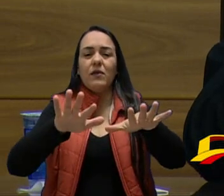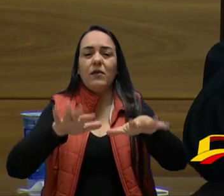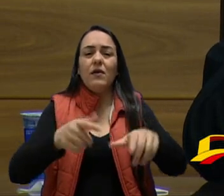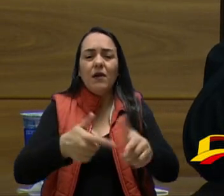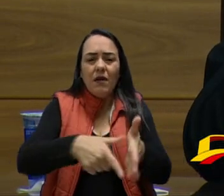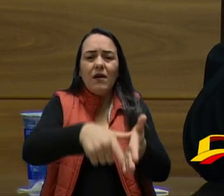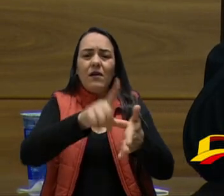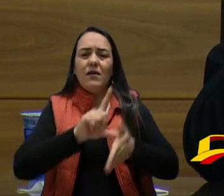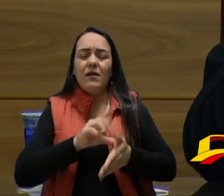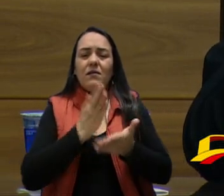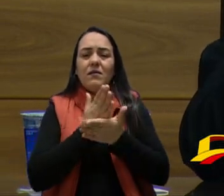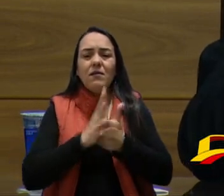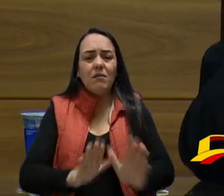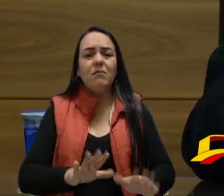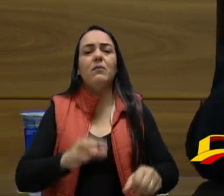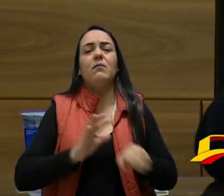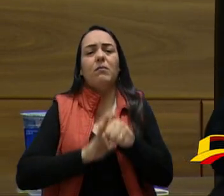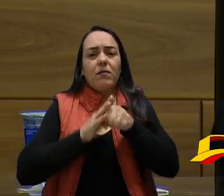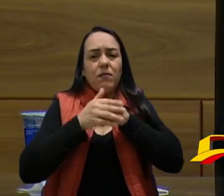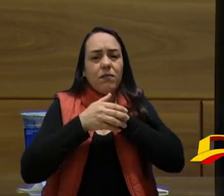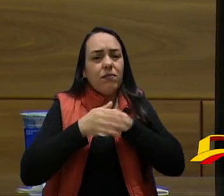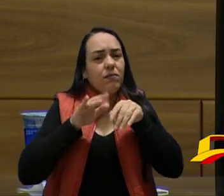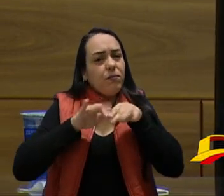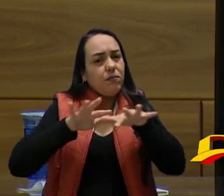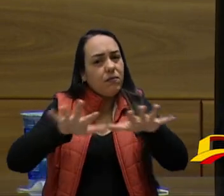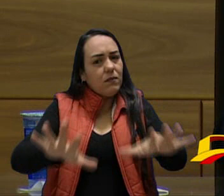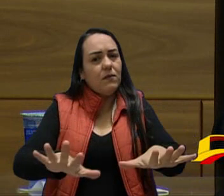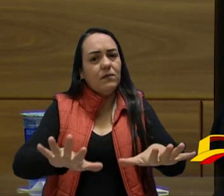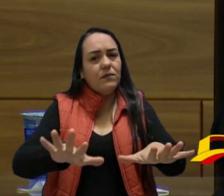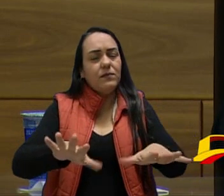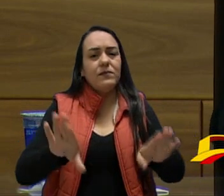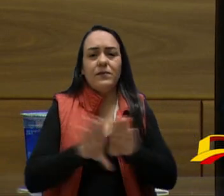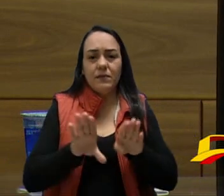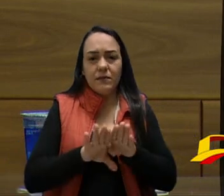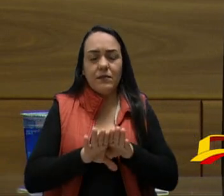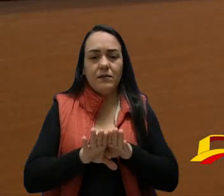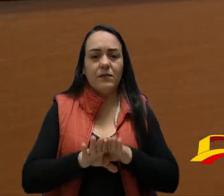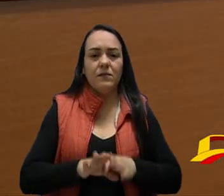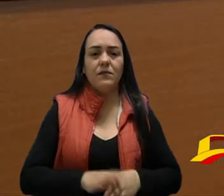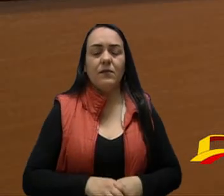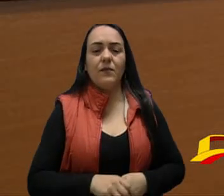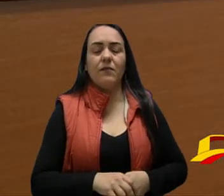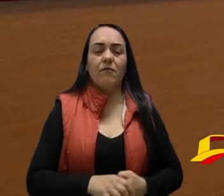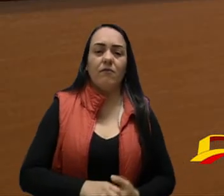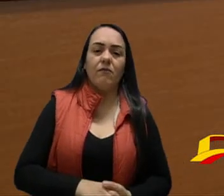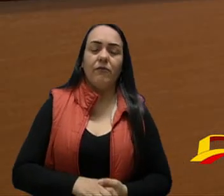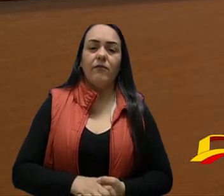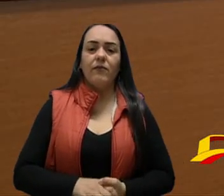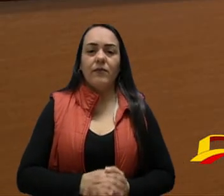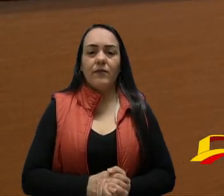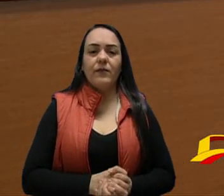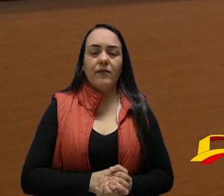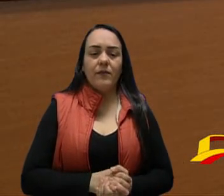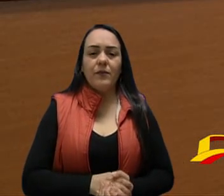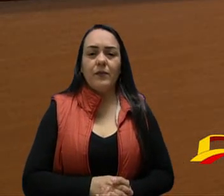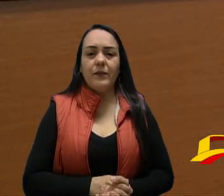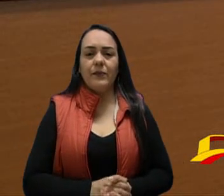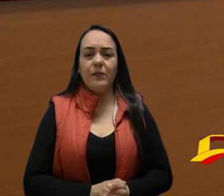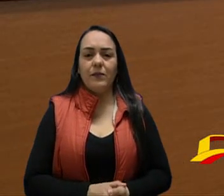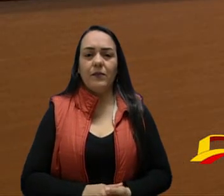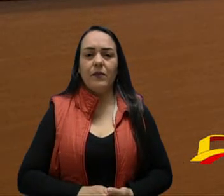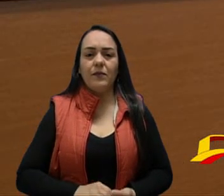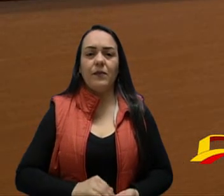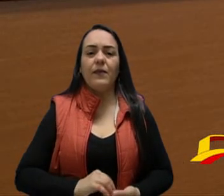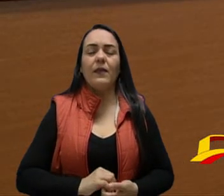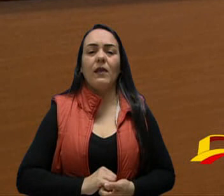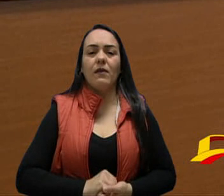convide antes de terminar o convite o garoto favor abra da kátia o fausto tá na